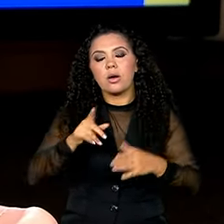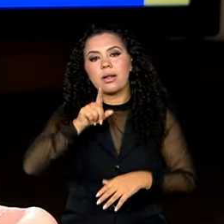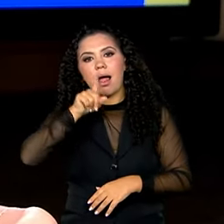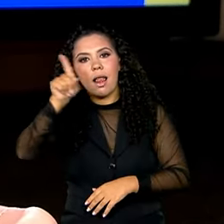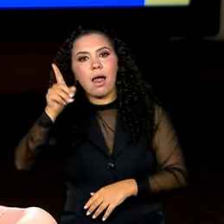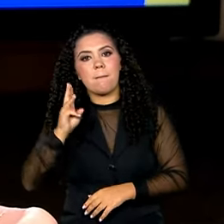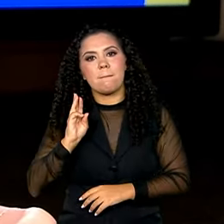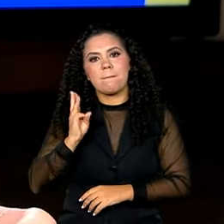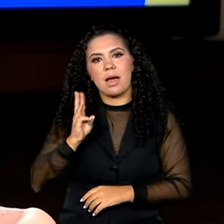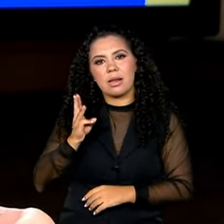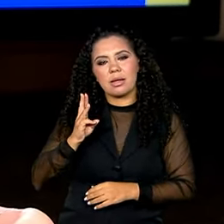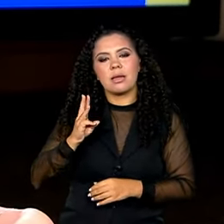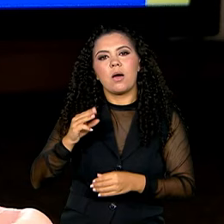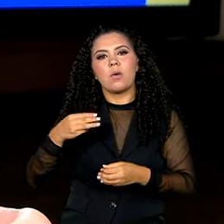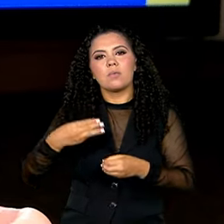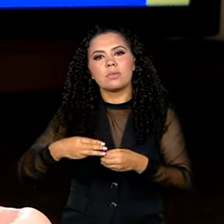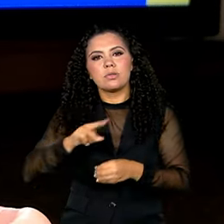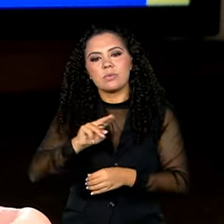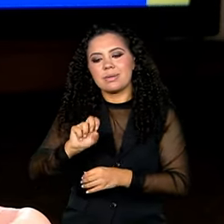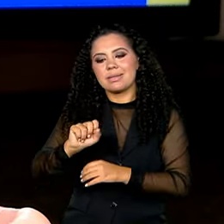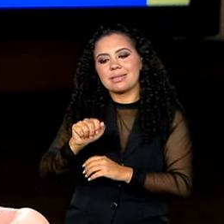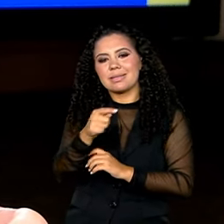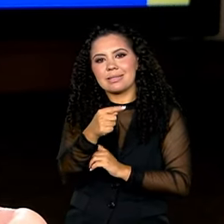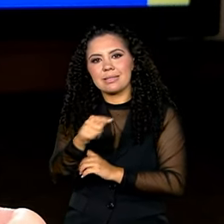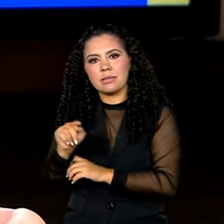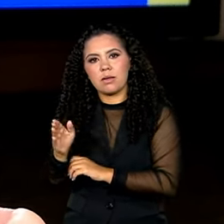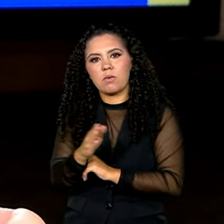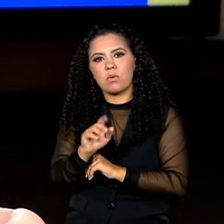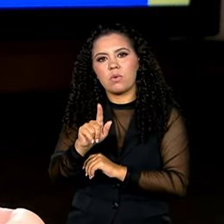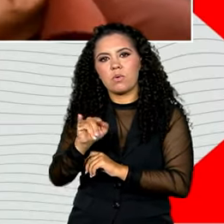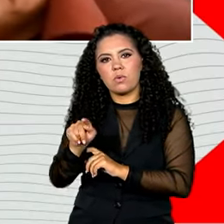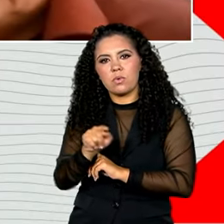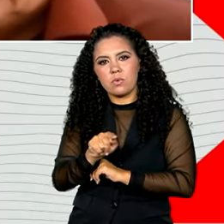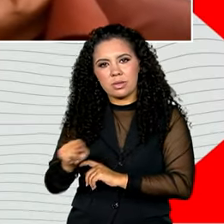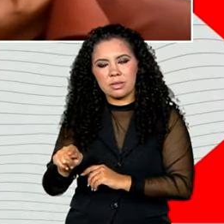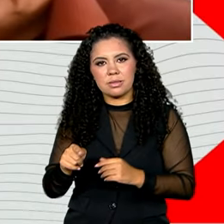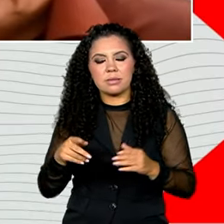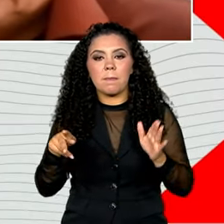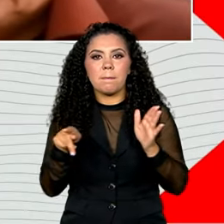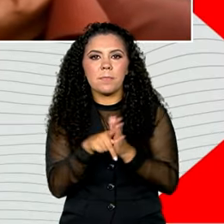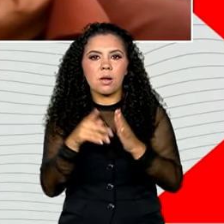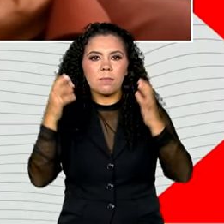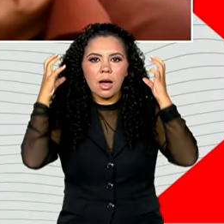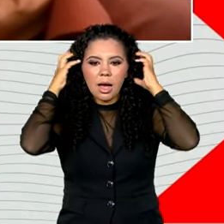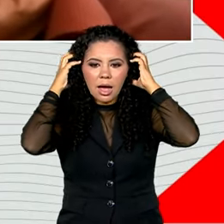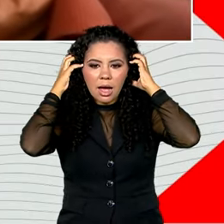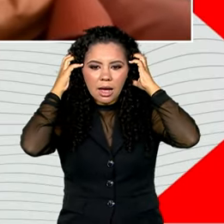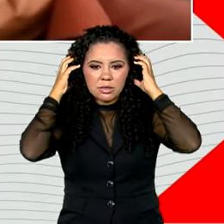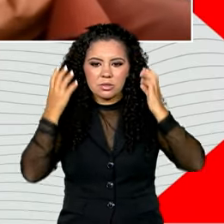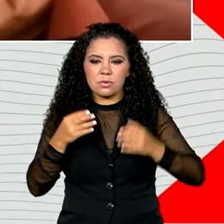ao Maranhão. Quem está com a gente é a Rádio Imparcial. Célio Sérgio, bom dia para você.